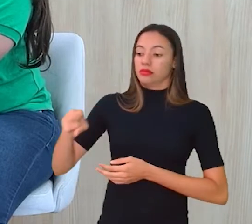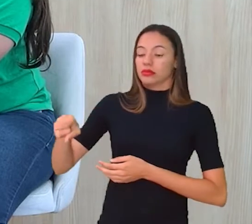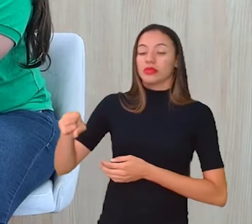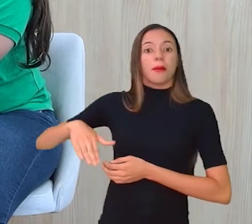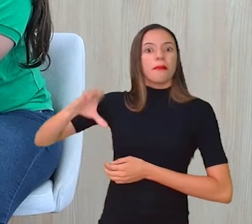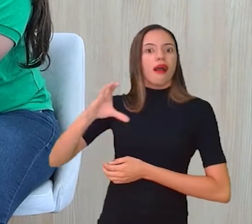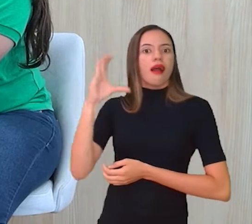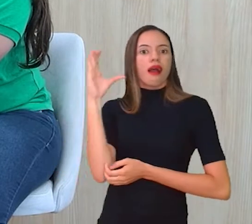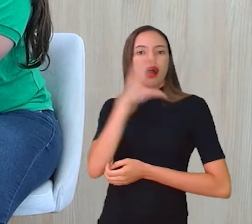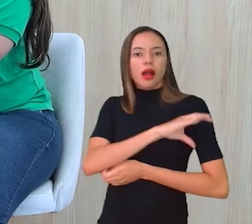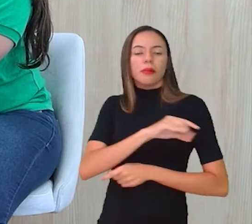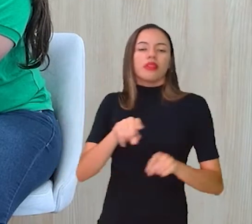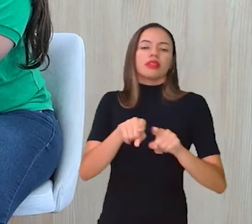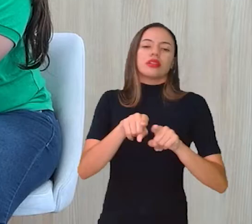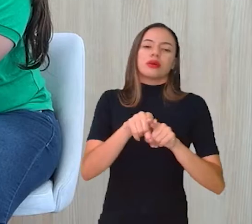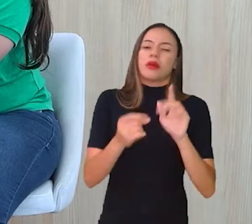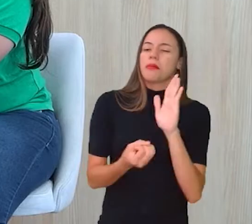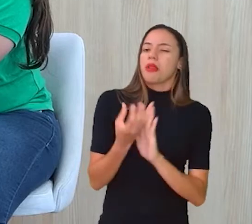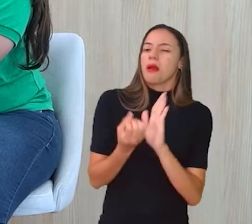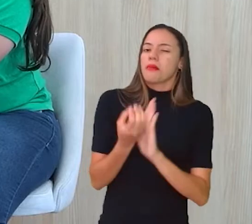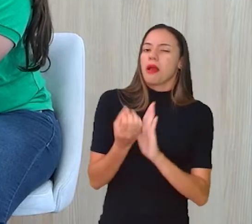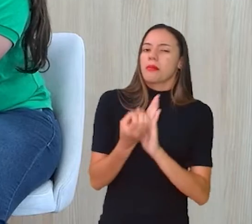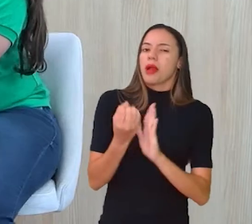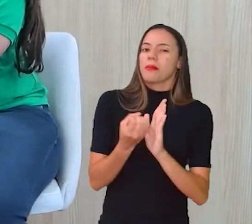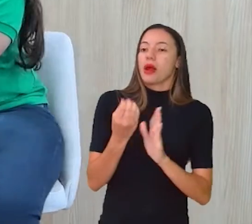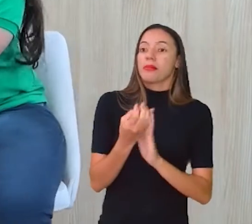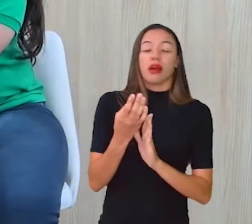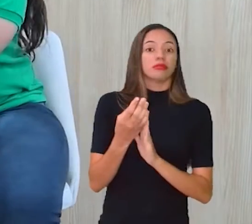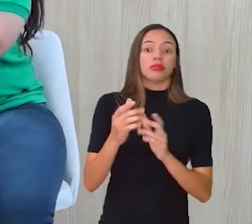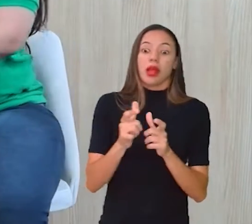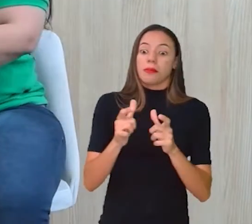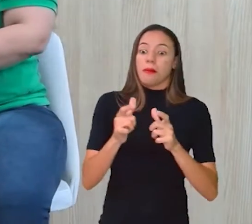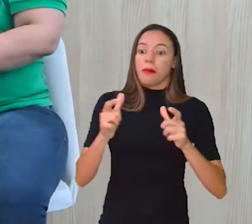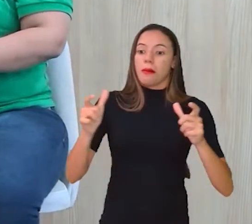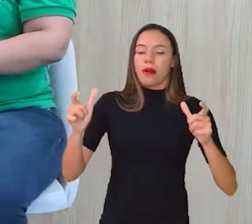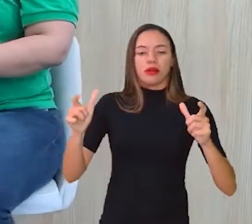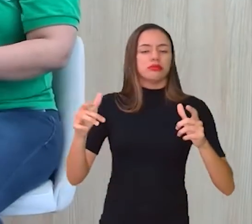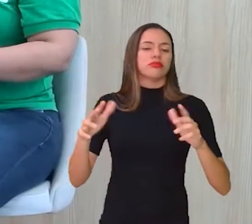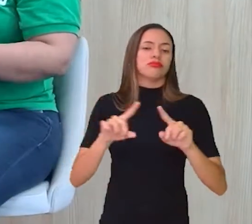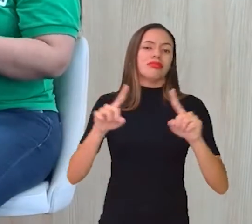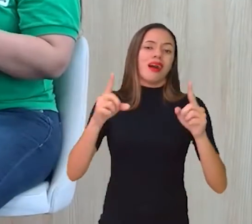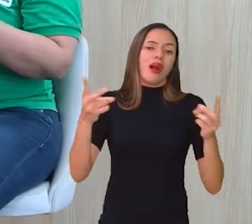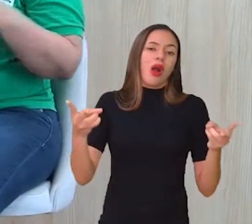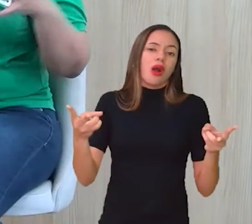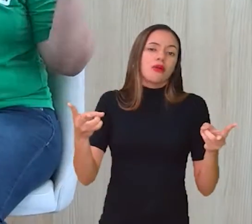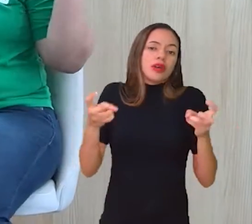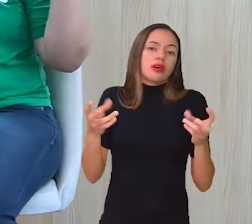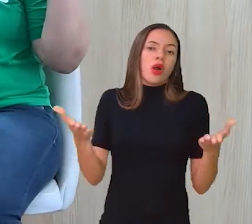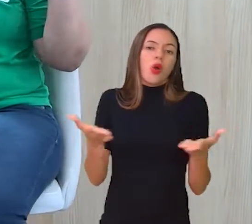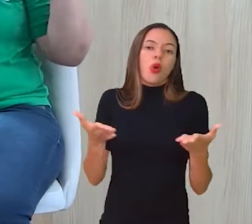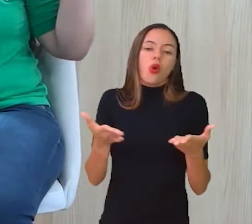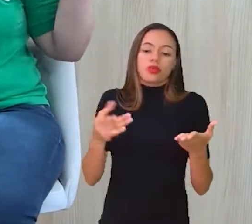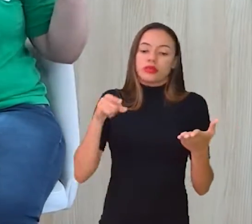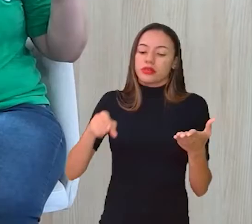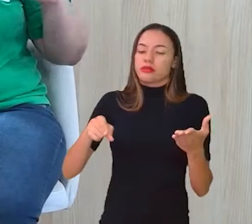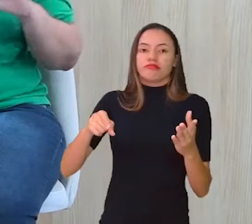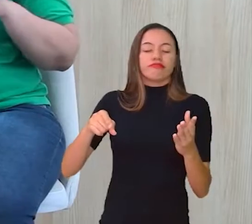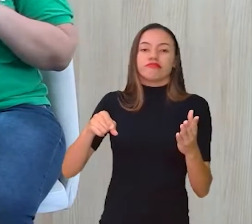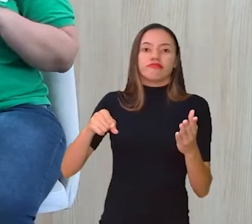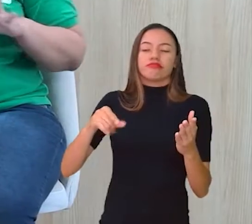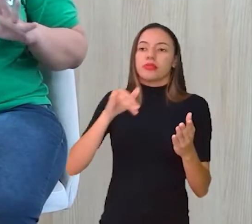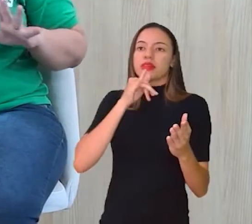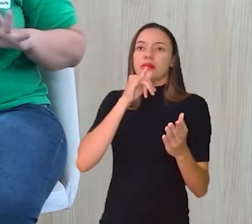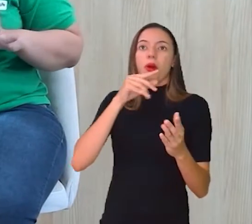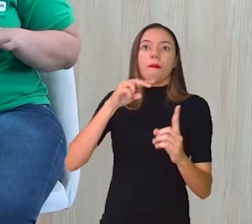rápido e a produção muito maior, né? E você observa que hoje em dia já está num outro caminho, né?